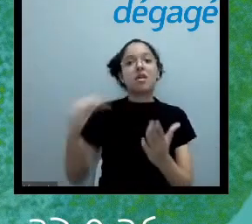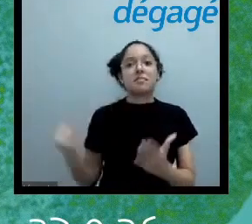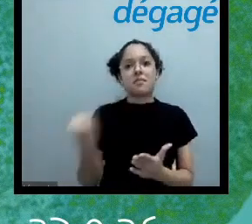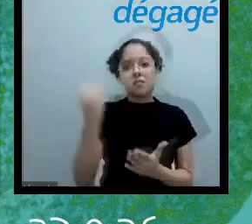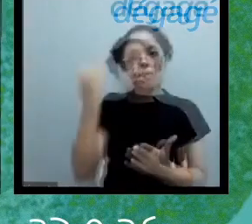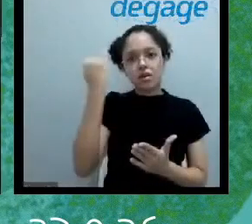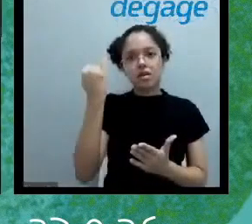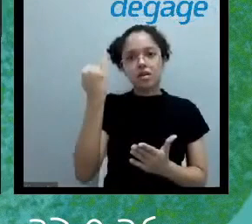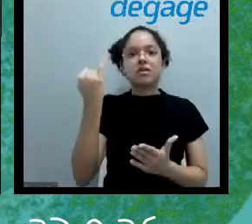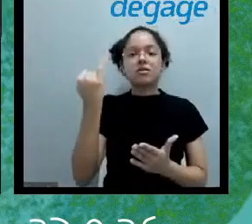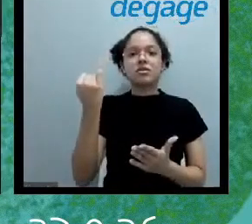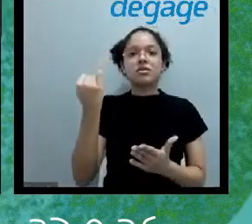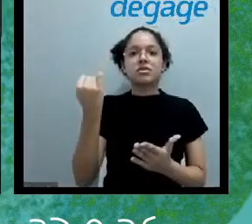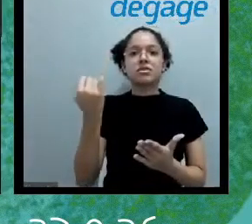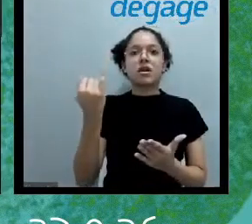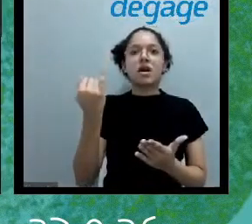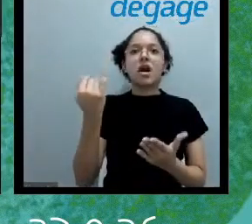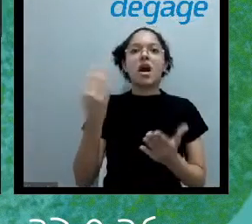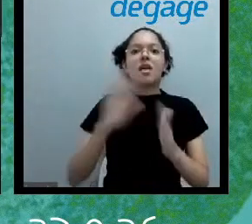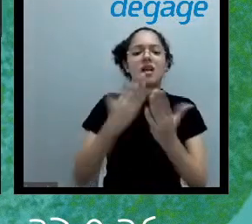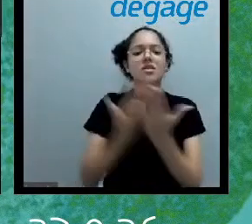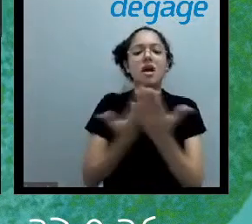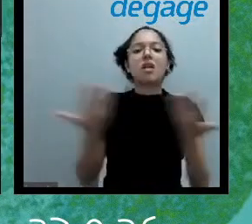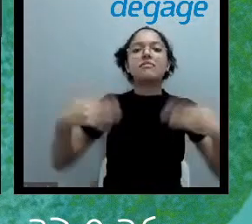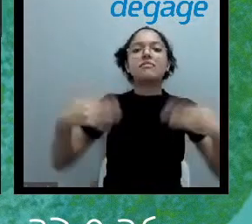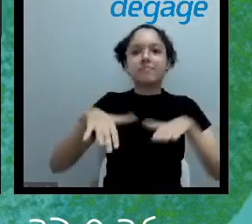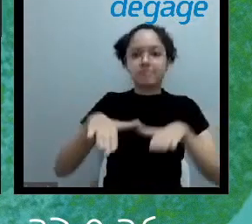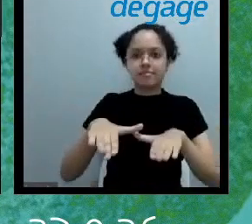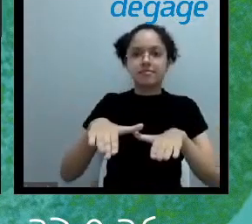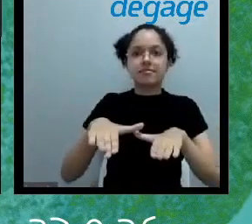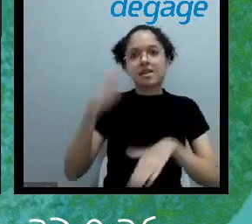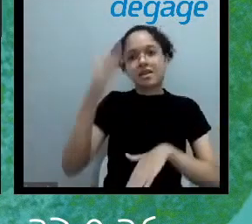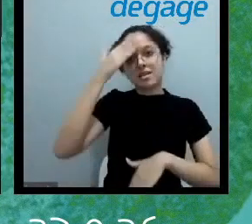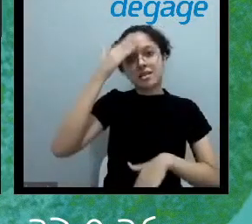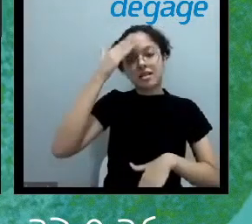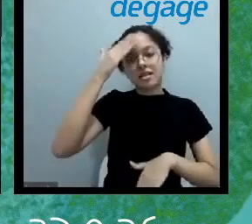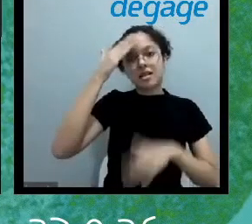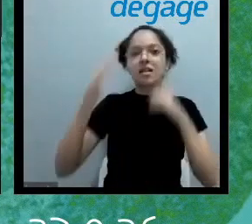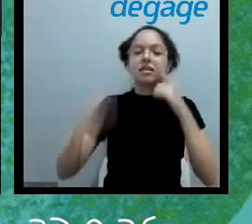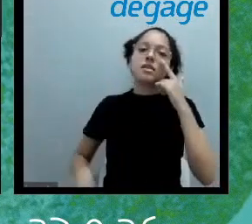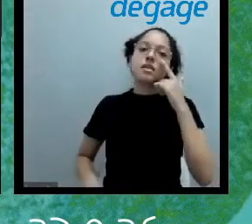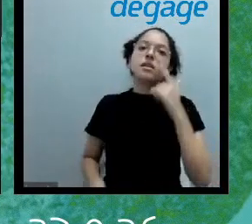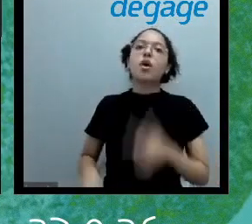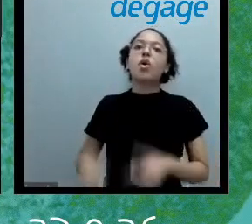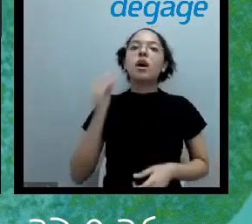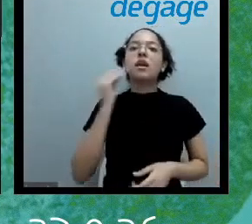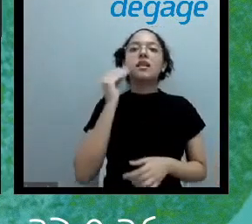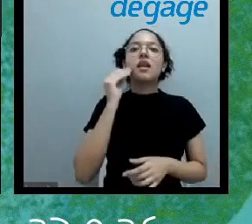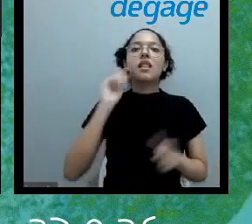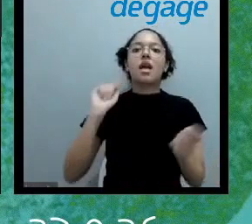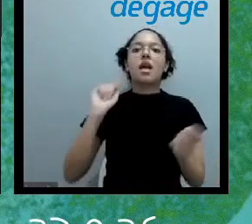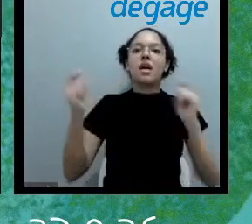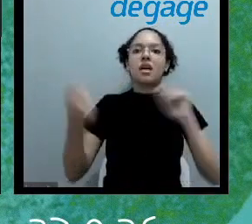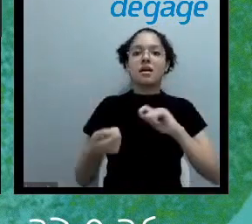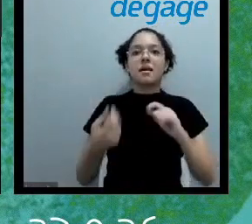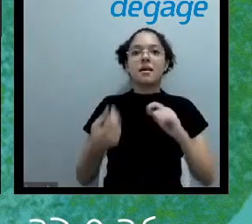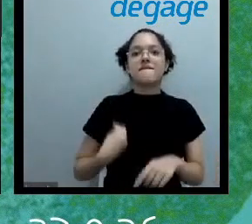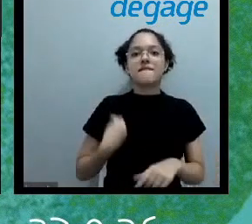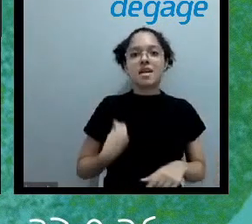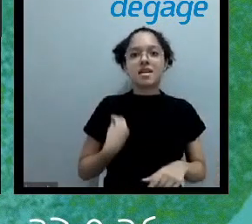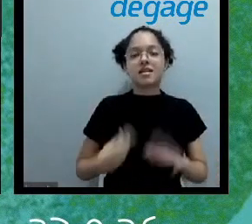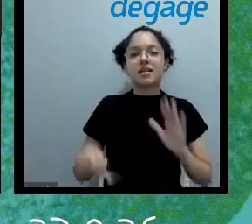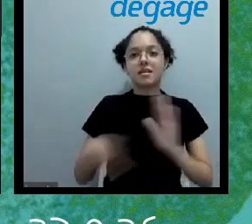escola inclusiva? A transformação do espaço escolar em todos os sentidos, promovida pelo teatro e pela arte, assim como pelos